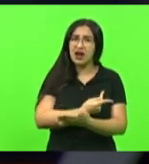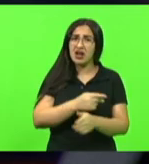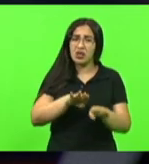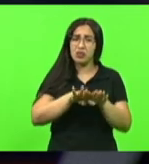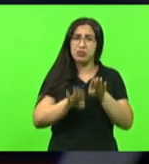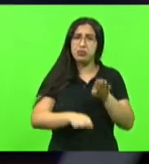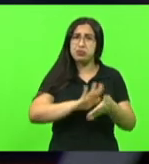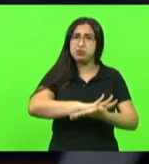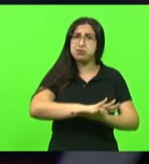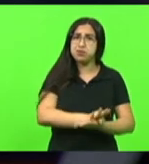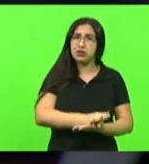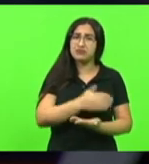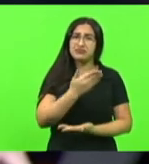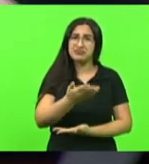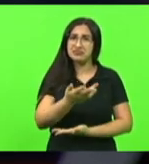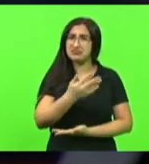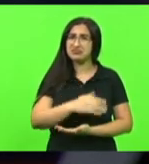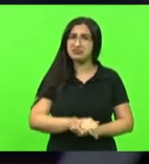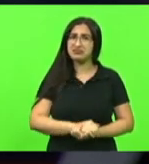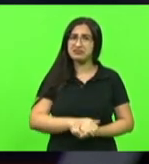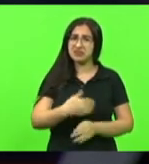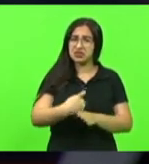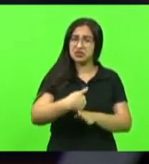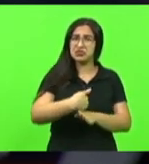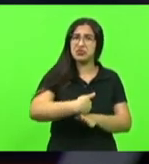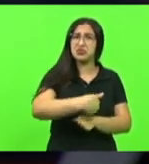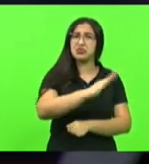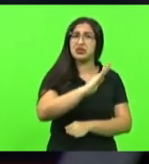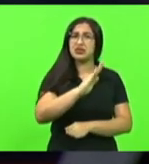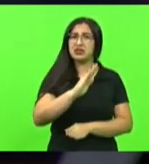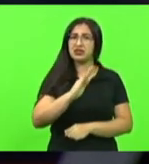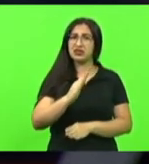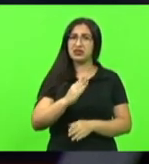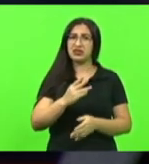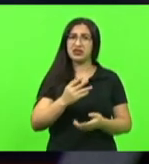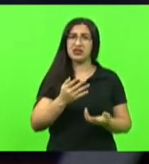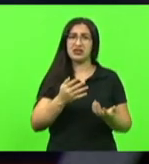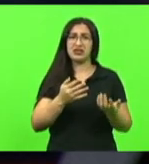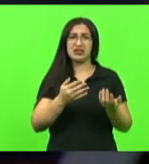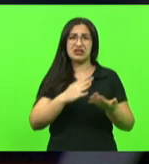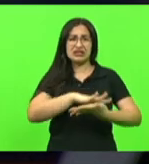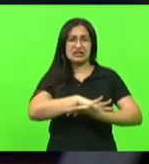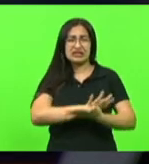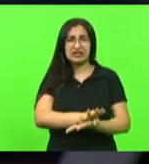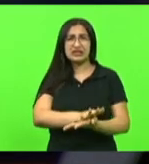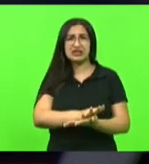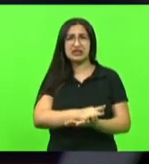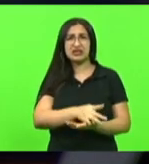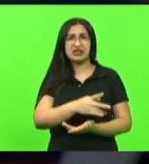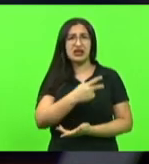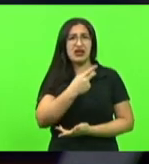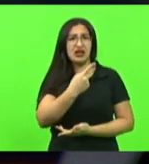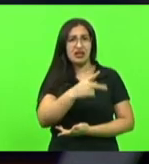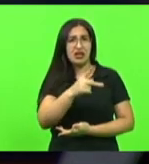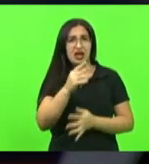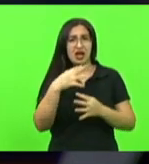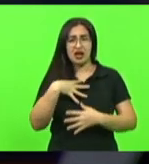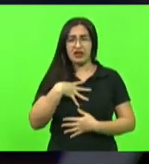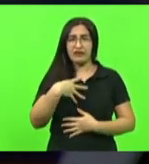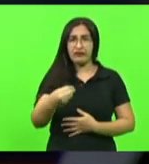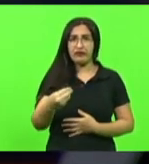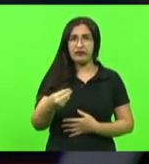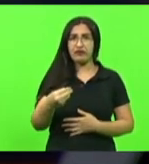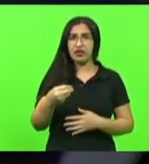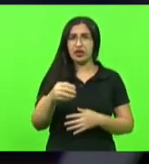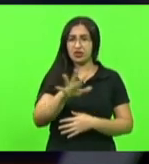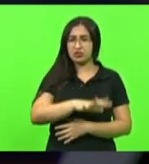como uma pessoa que deve ser excluída da sociedade, sendo humilhado na frente dos seus filhos, sendo humilhado na frente da